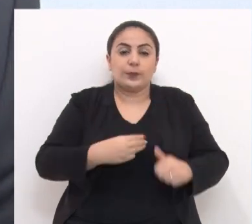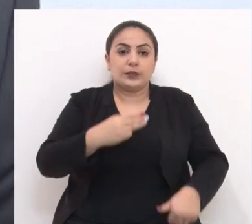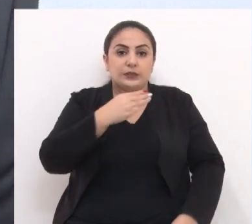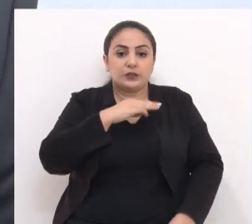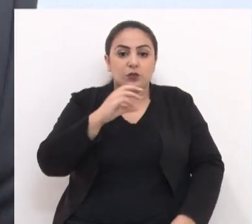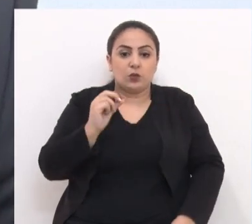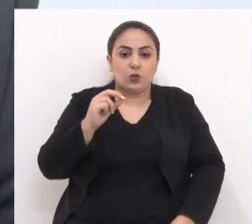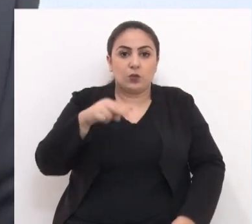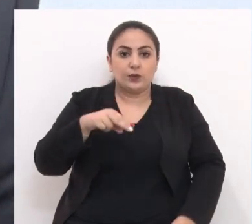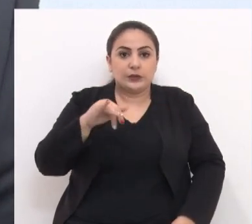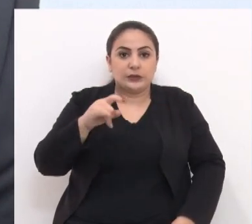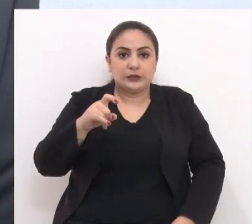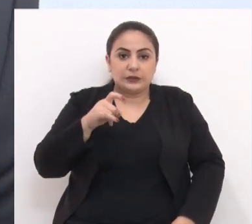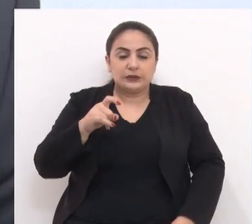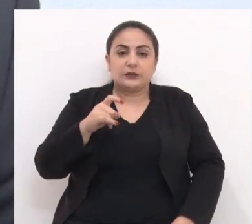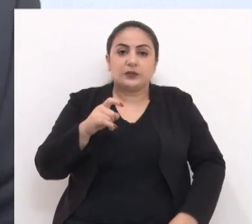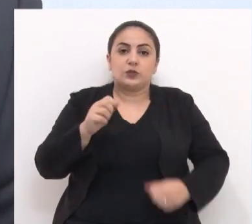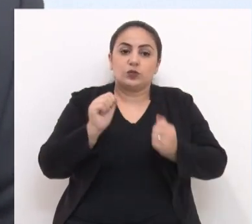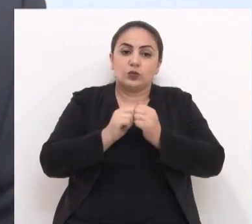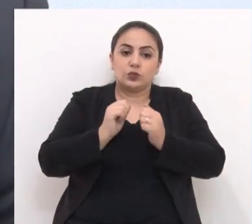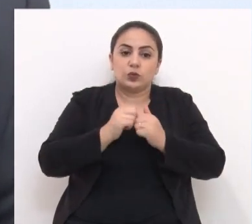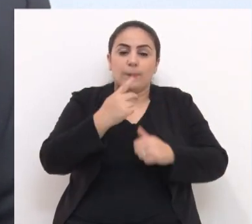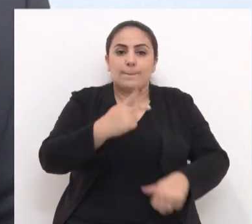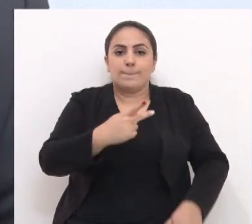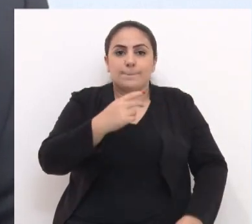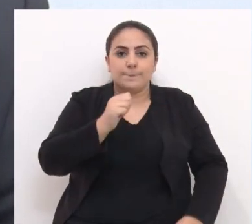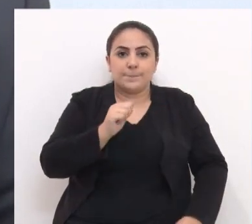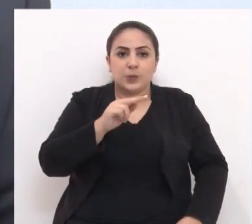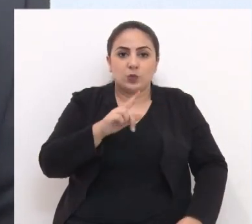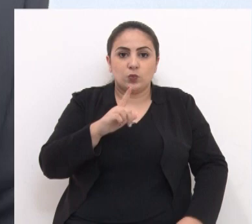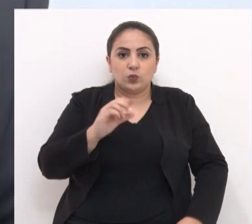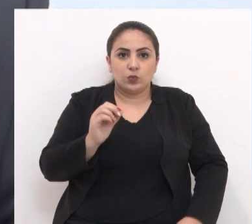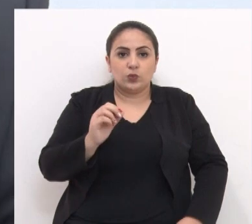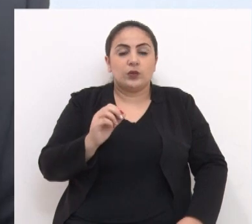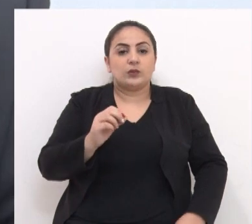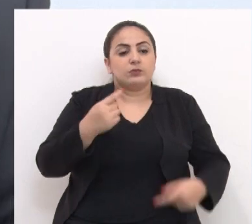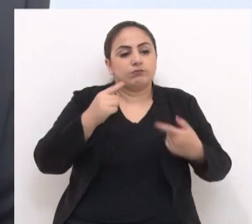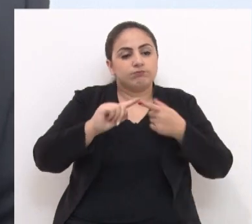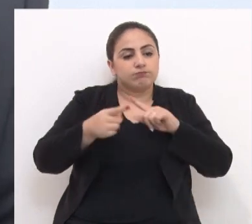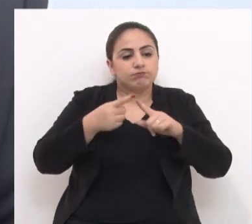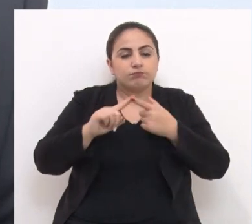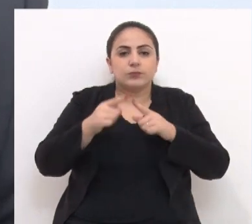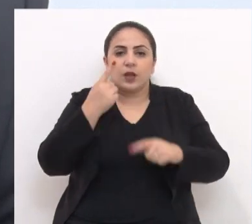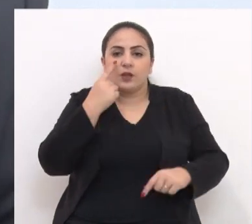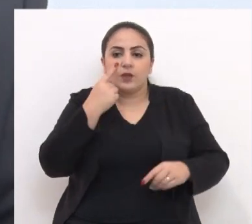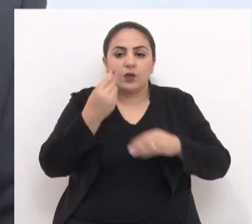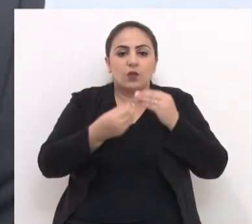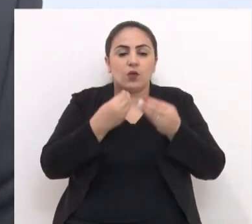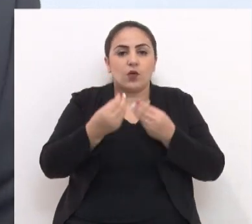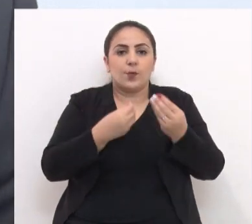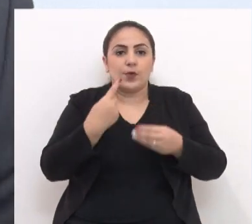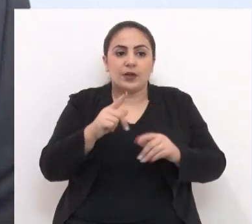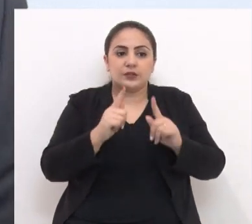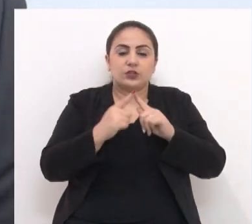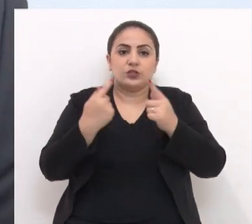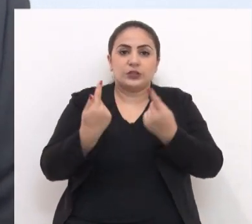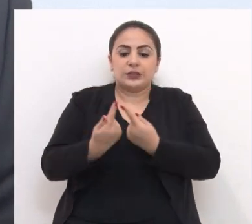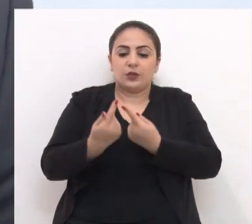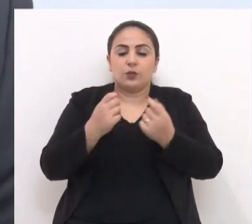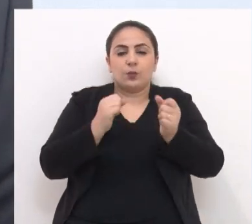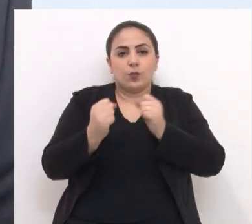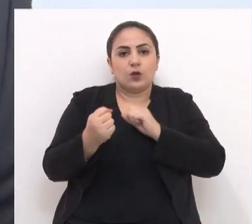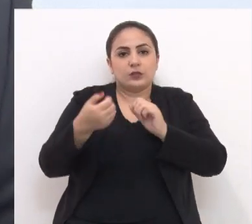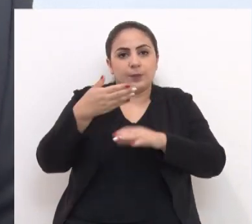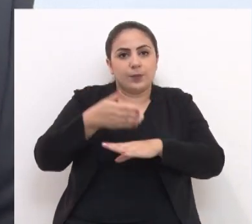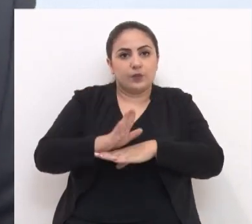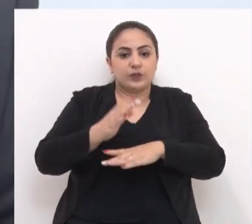ministro Onyx, com o ministro Paulo Guedes da Fazenda, através do diálogo, chegar a um denominador comum e fazer com que essa